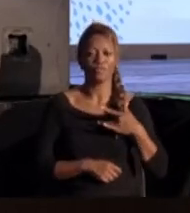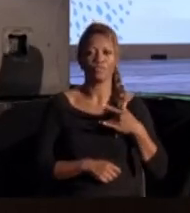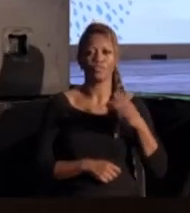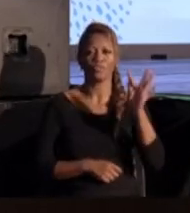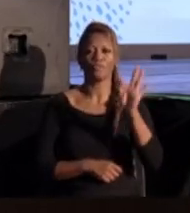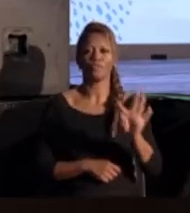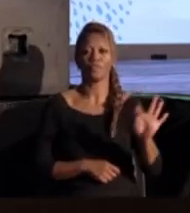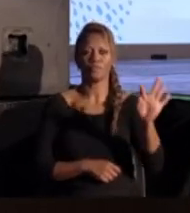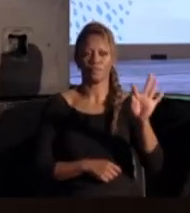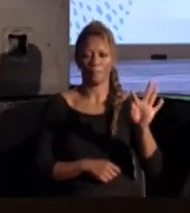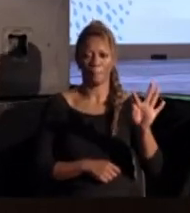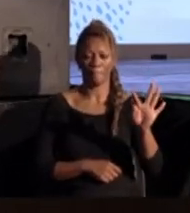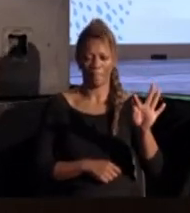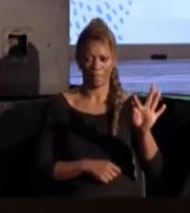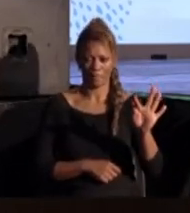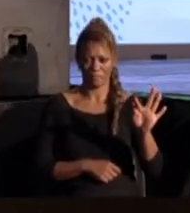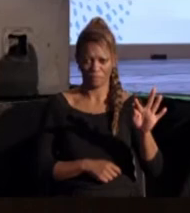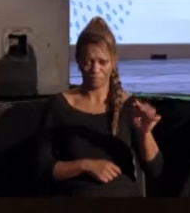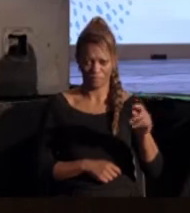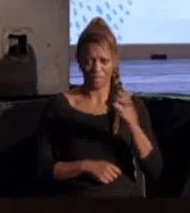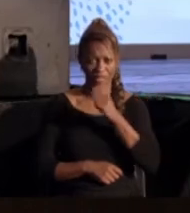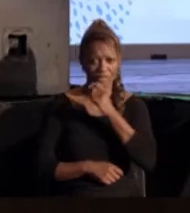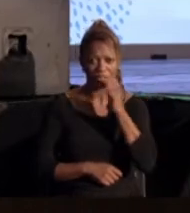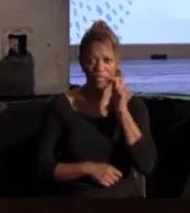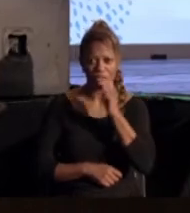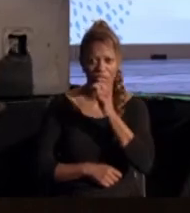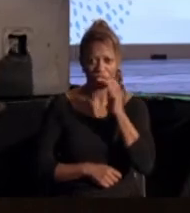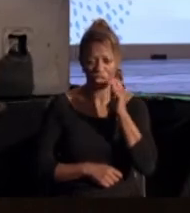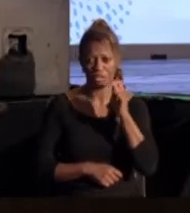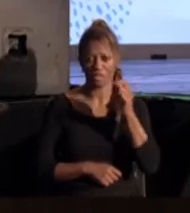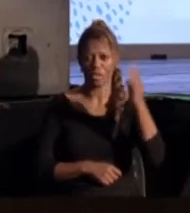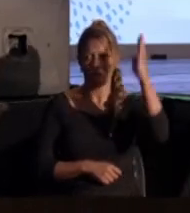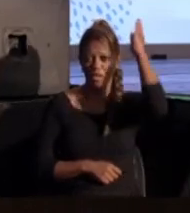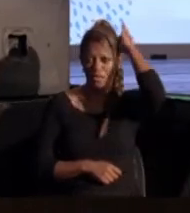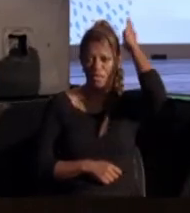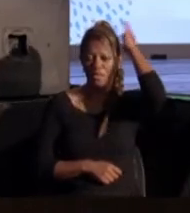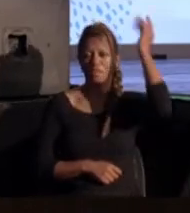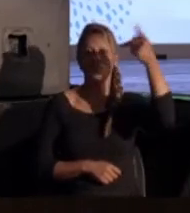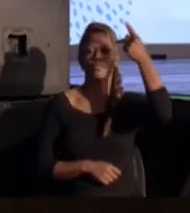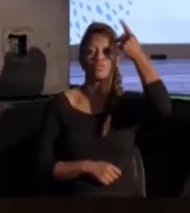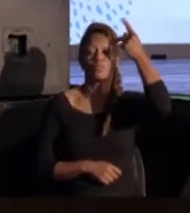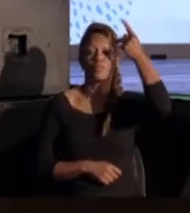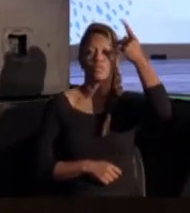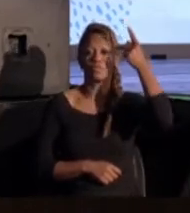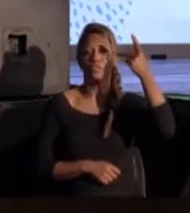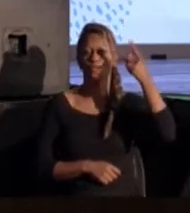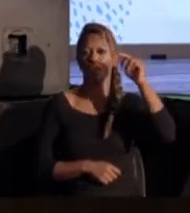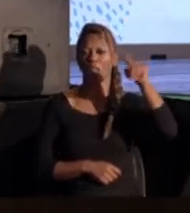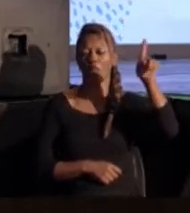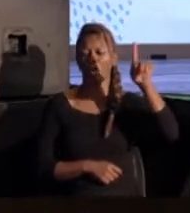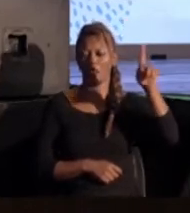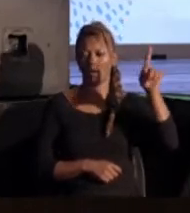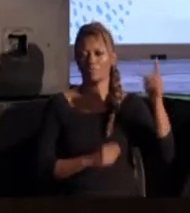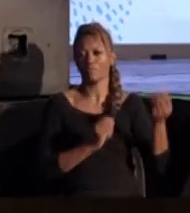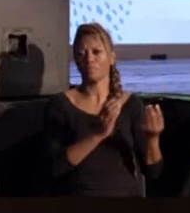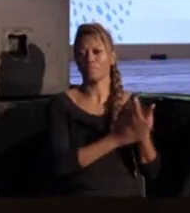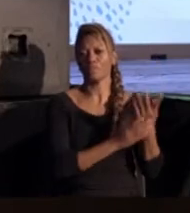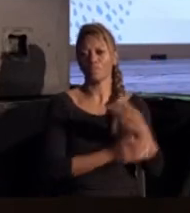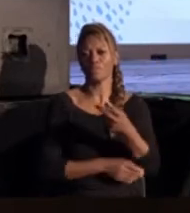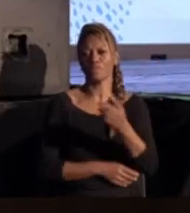de Saúde Pública, cirurgiã dentista do Sesc São Paulo, Unidade Florencio de Abreu, desde 2020.